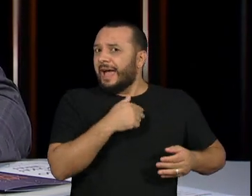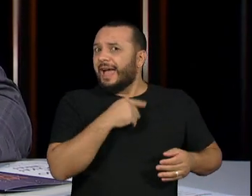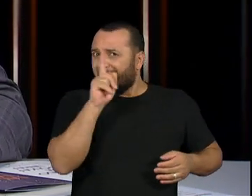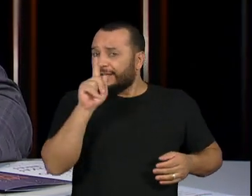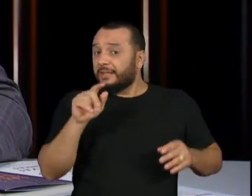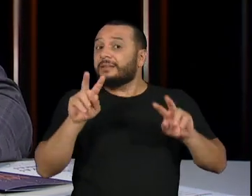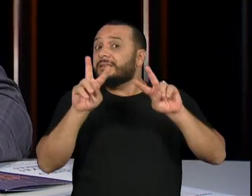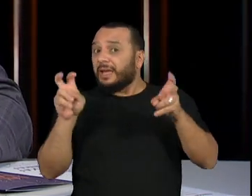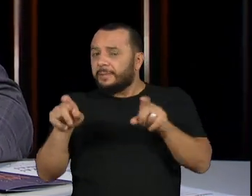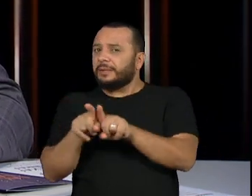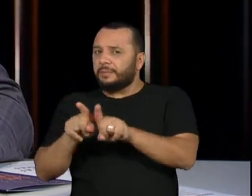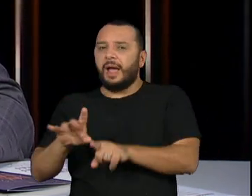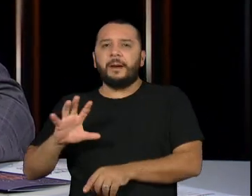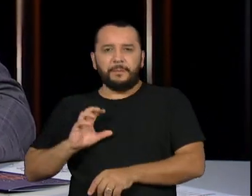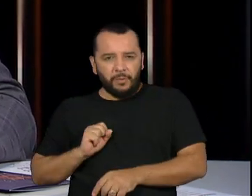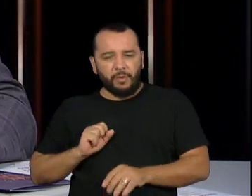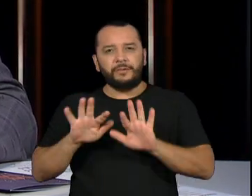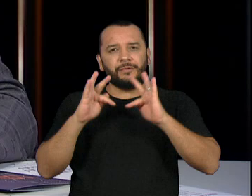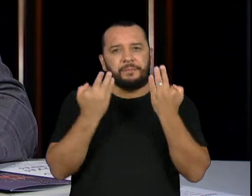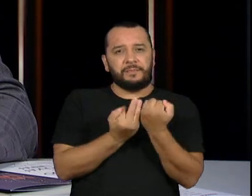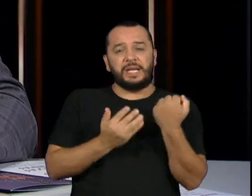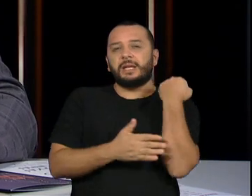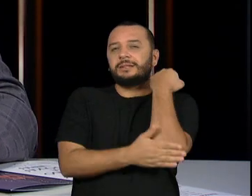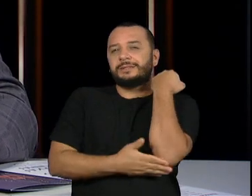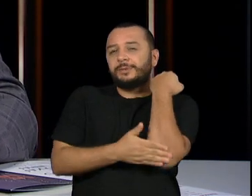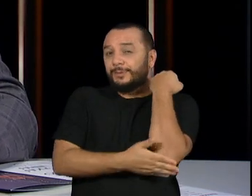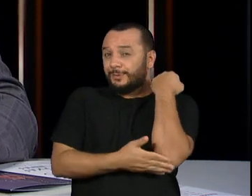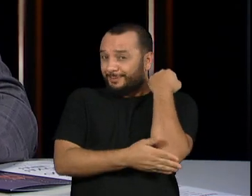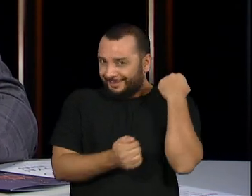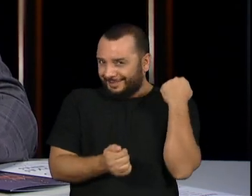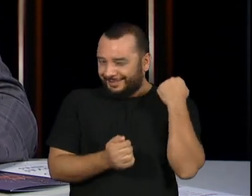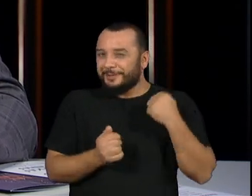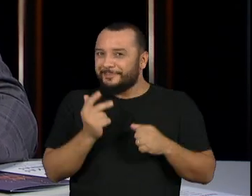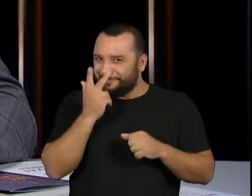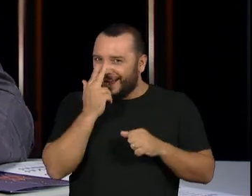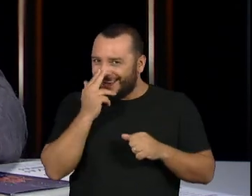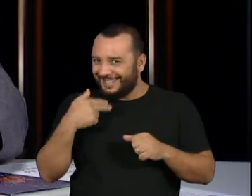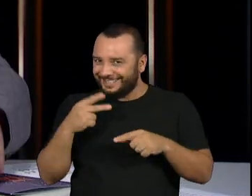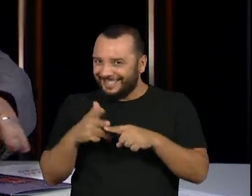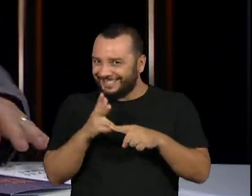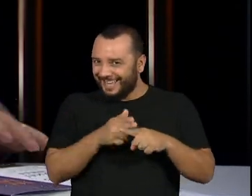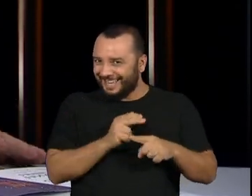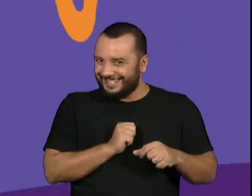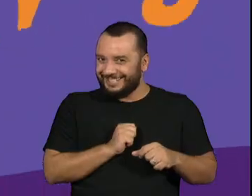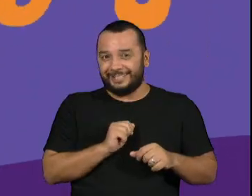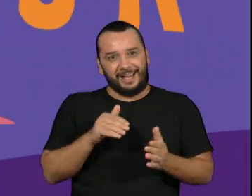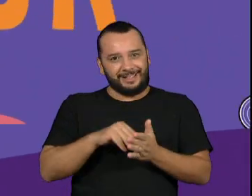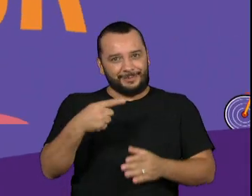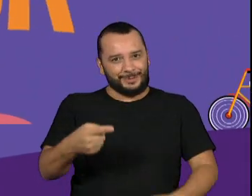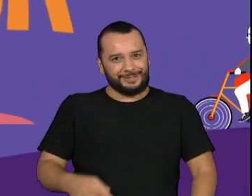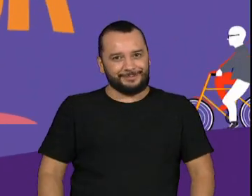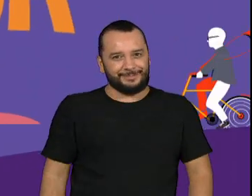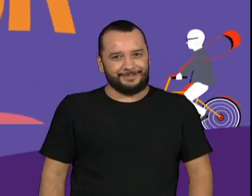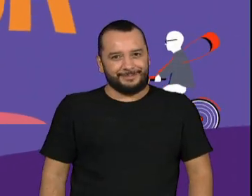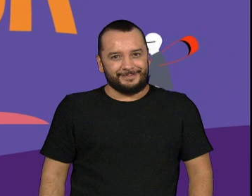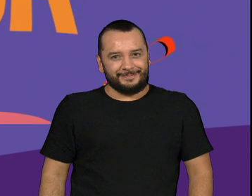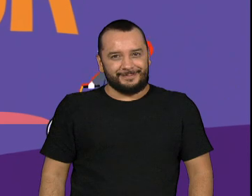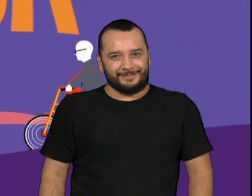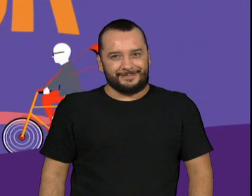família e dor de cotovelo. Parece até nome de série. Em té.